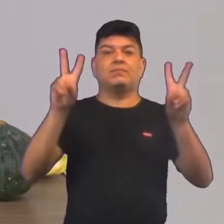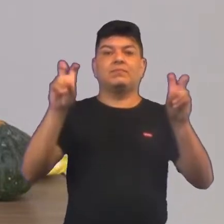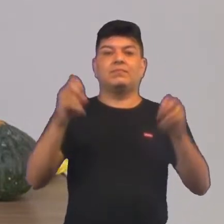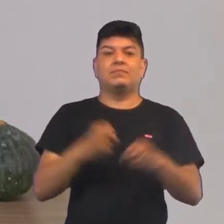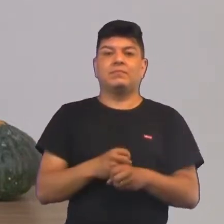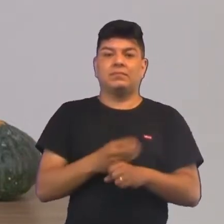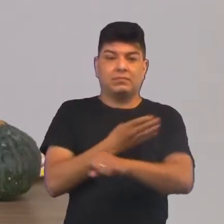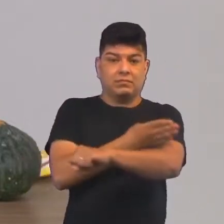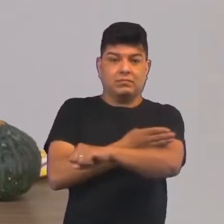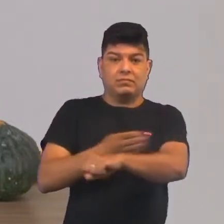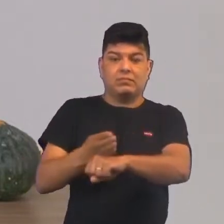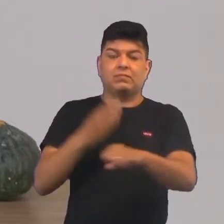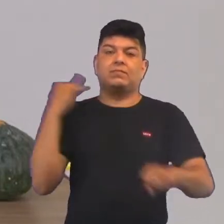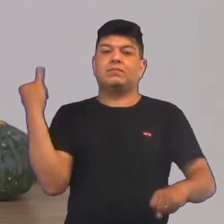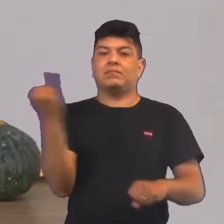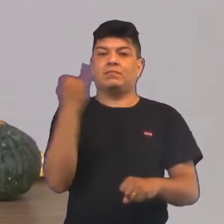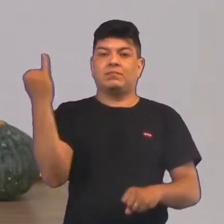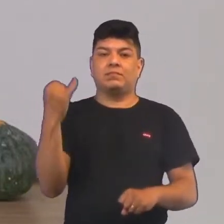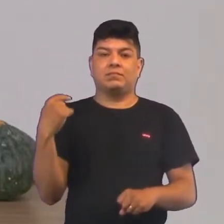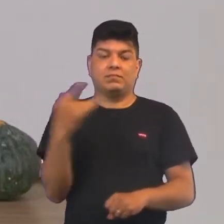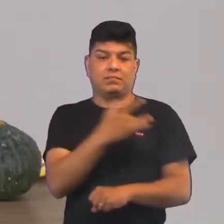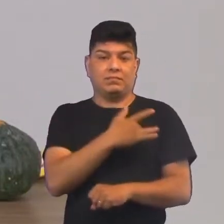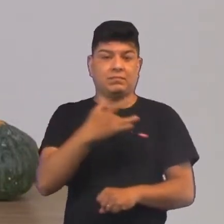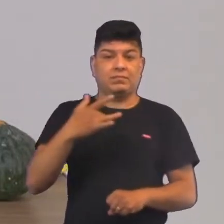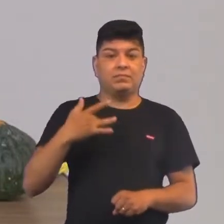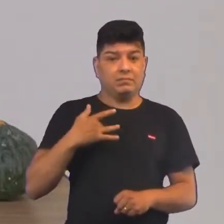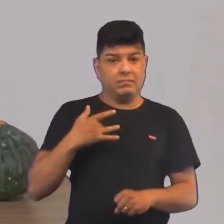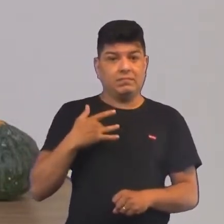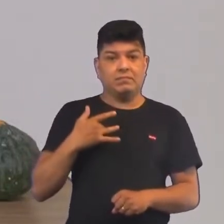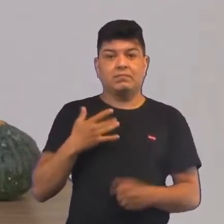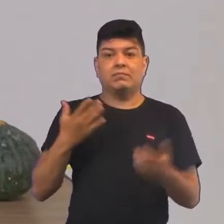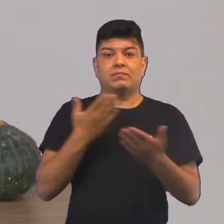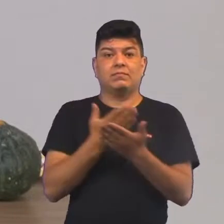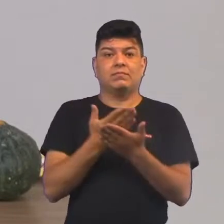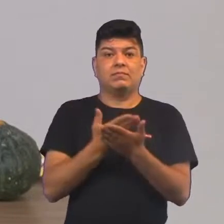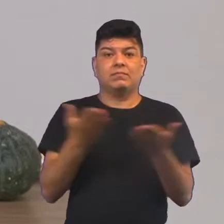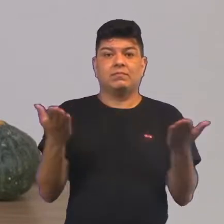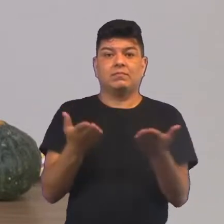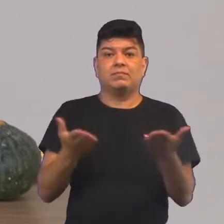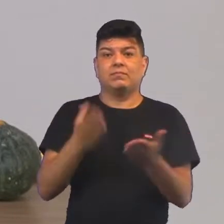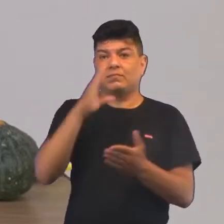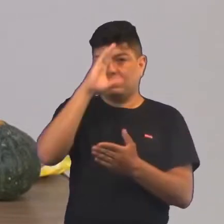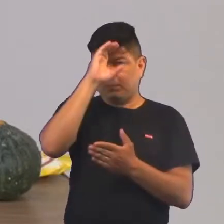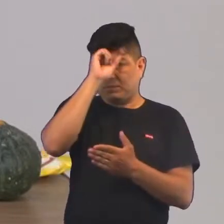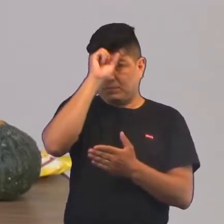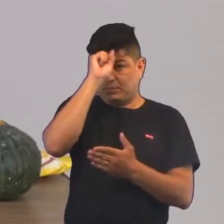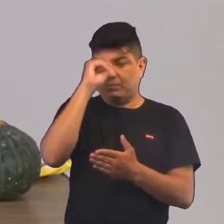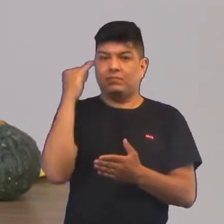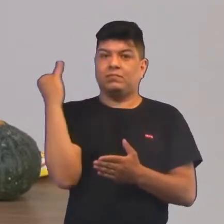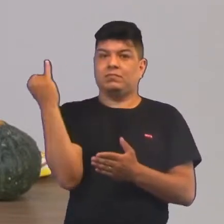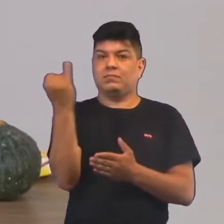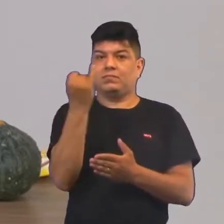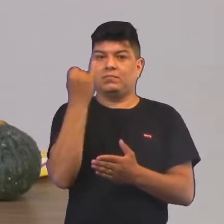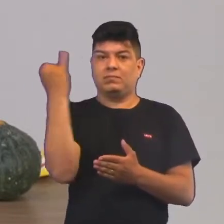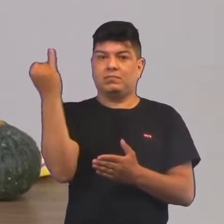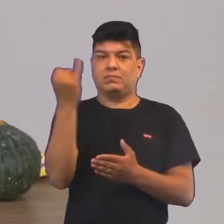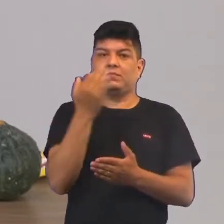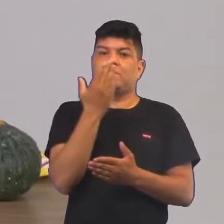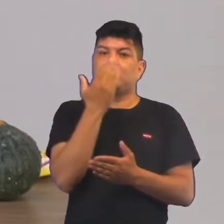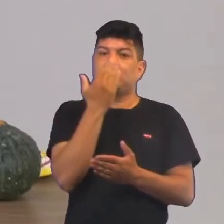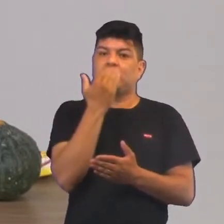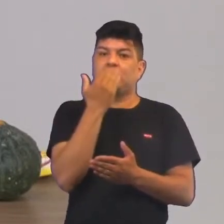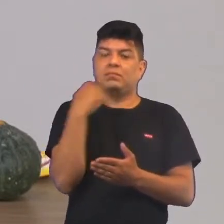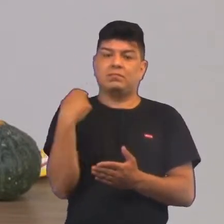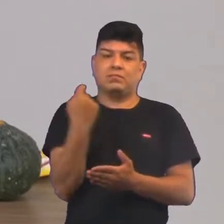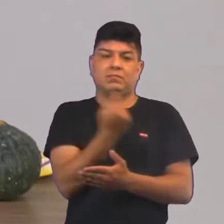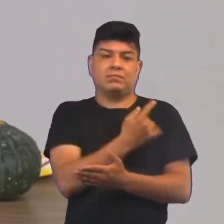os hábitos importantes para a saúde. Na aula de hoje aprenderemos sobre a importância da alimentação